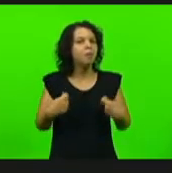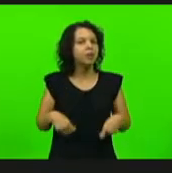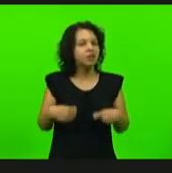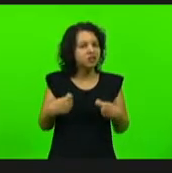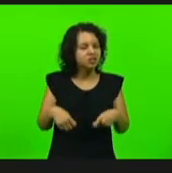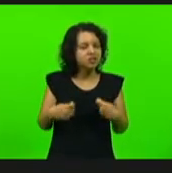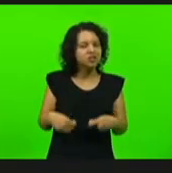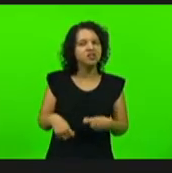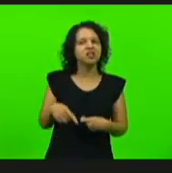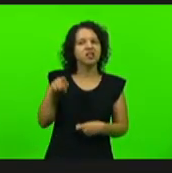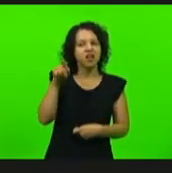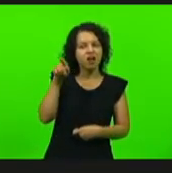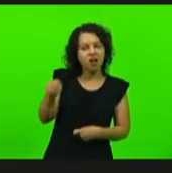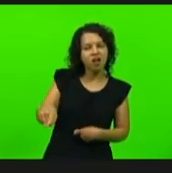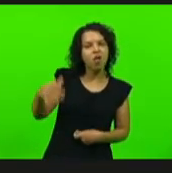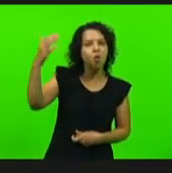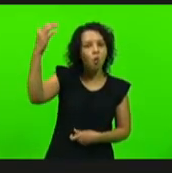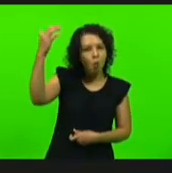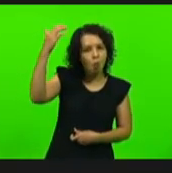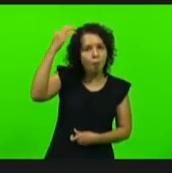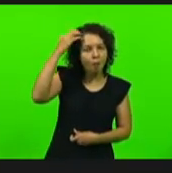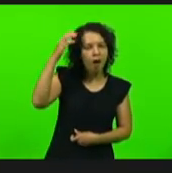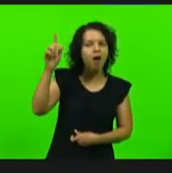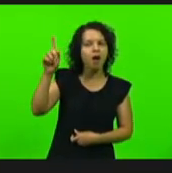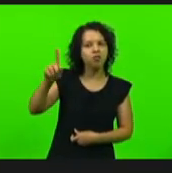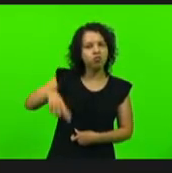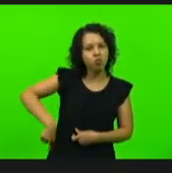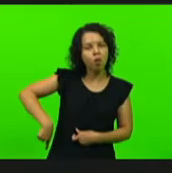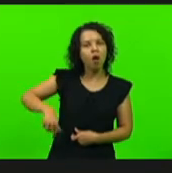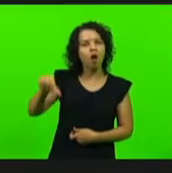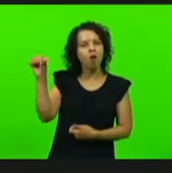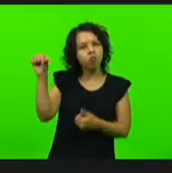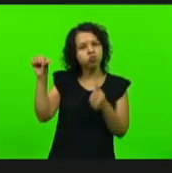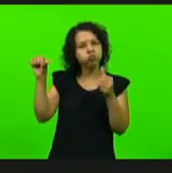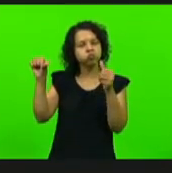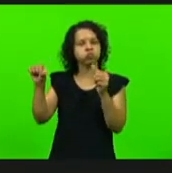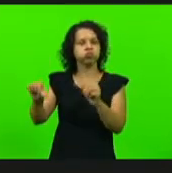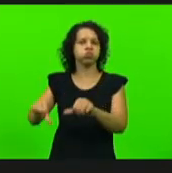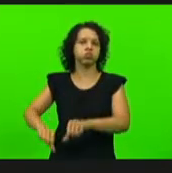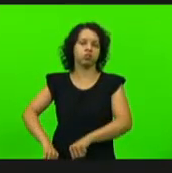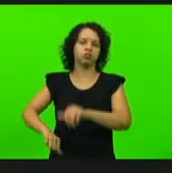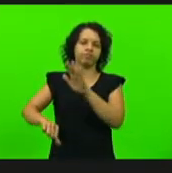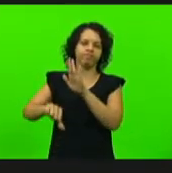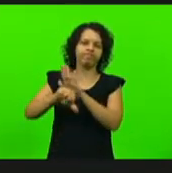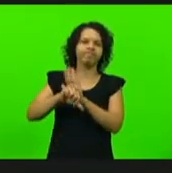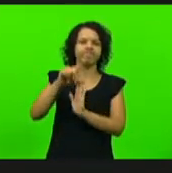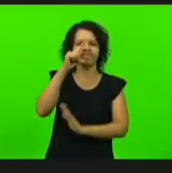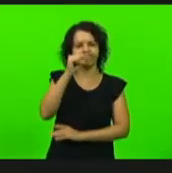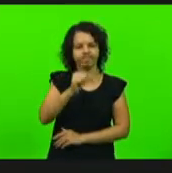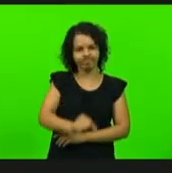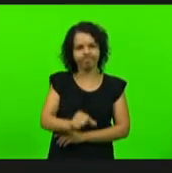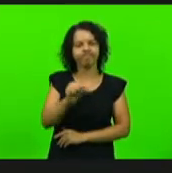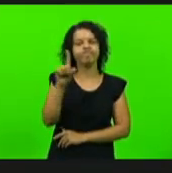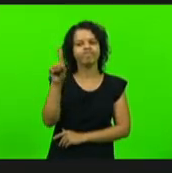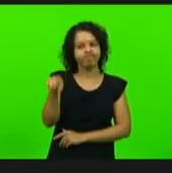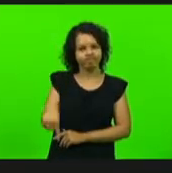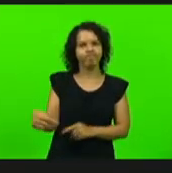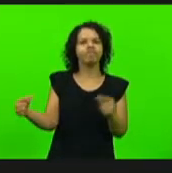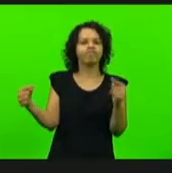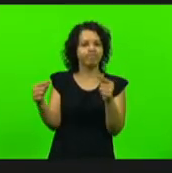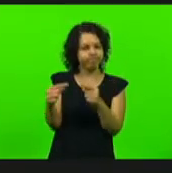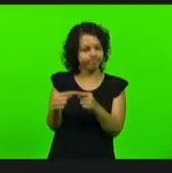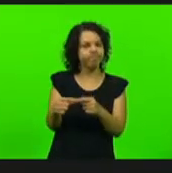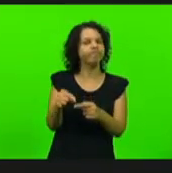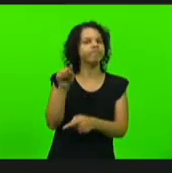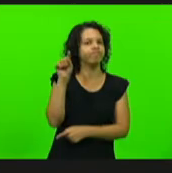merecem ser tratados, como canalhas, ditadores, sanguinários. Vladimir Putin se encaixa perfeitamente